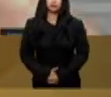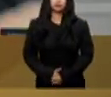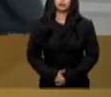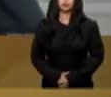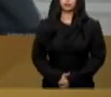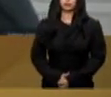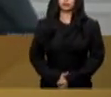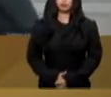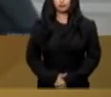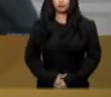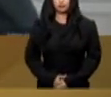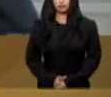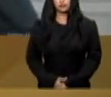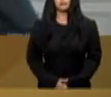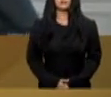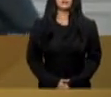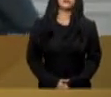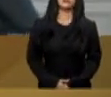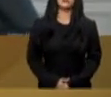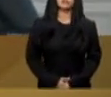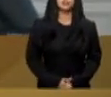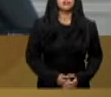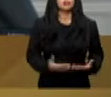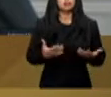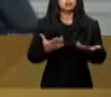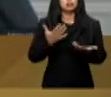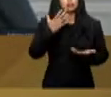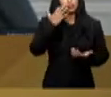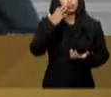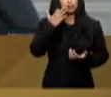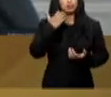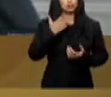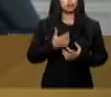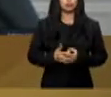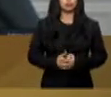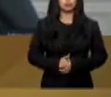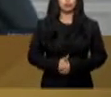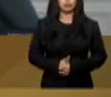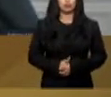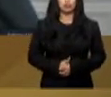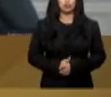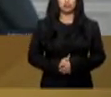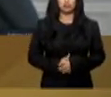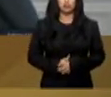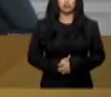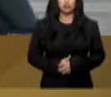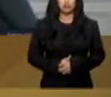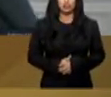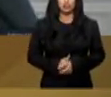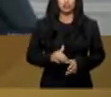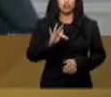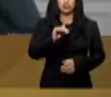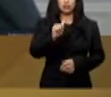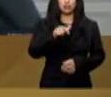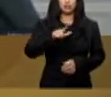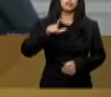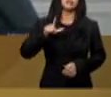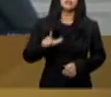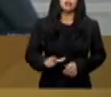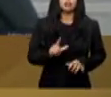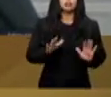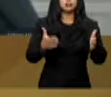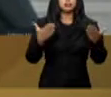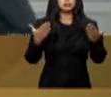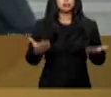seja, anterior à cobrança do DIFAL, diferencial de alíquota de ICMS, nessas